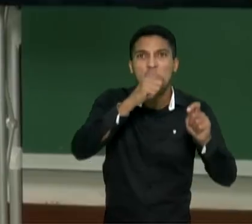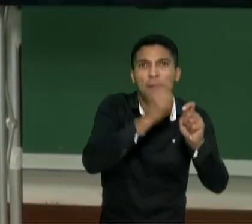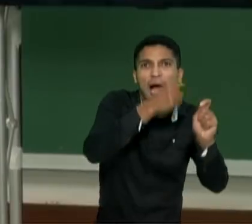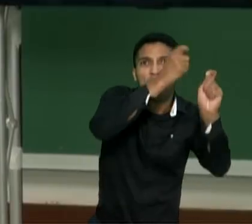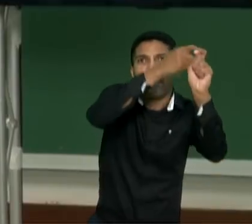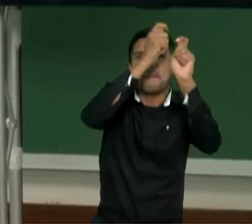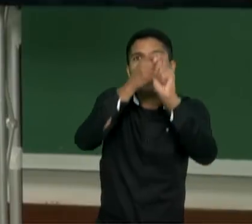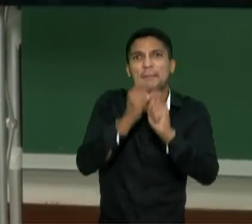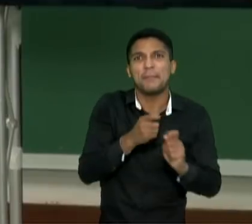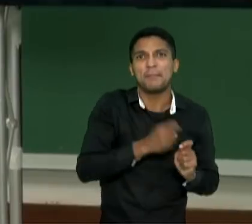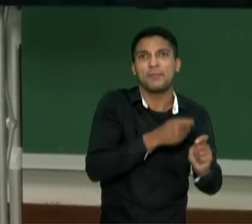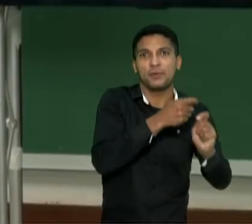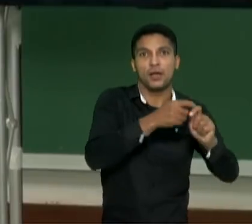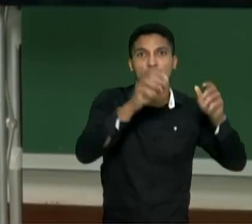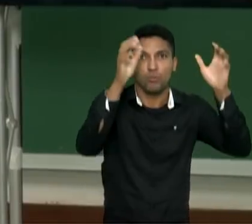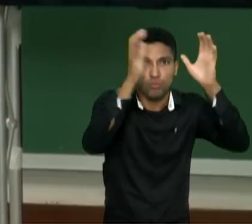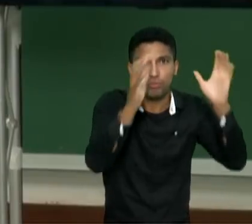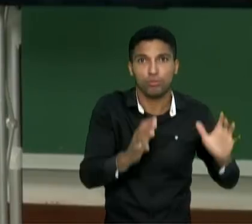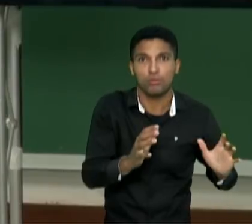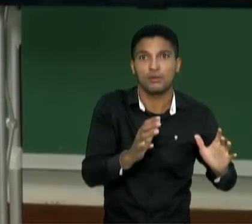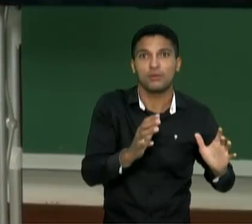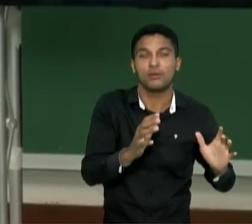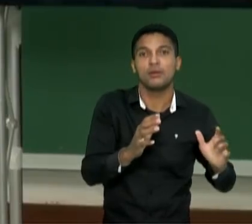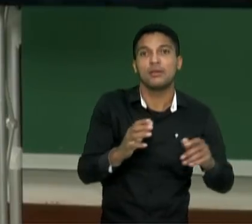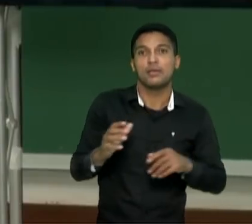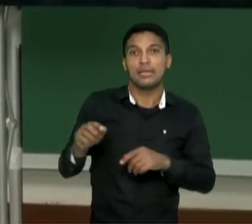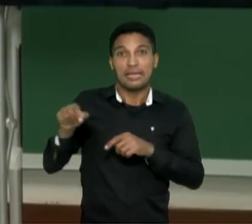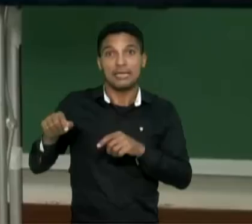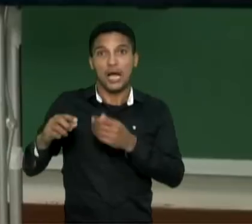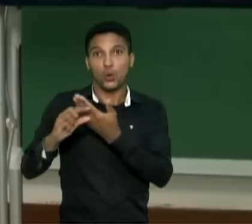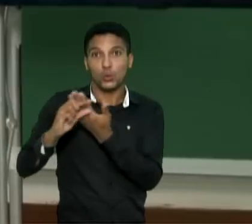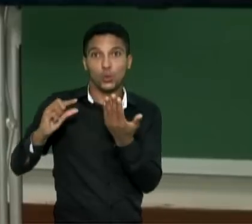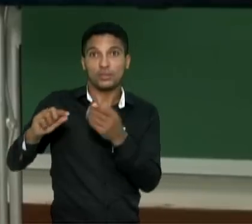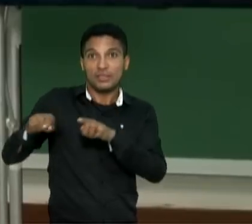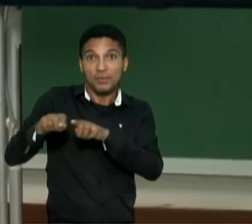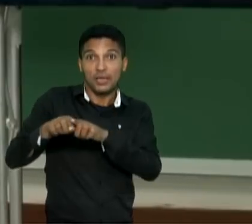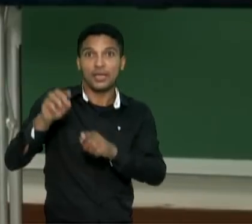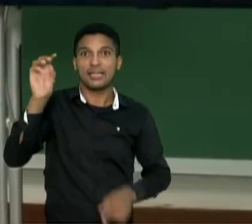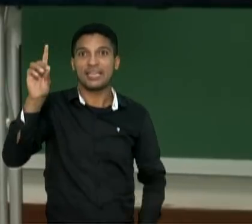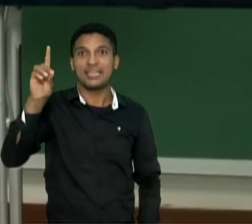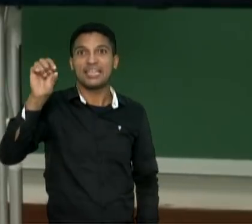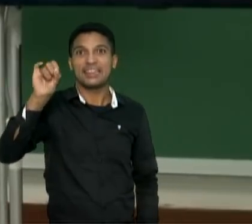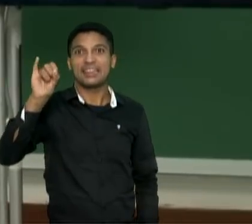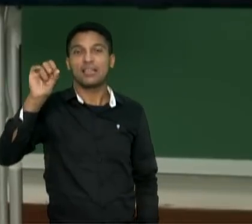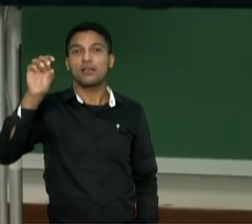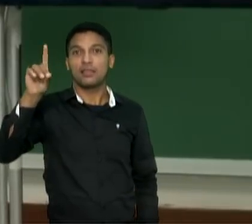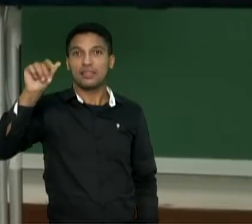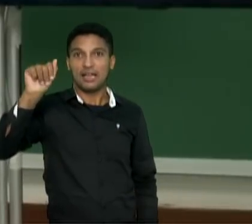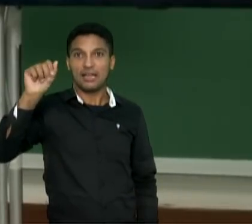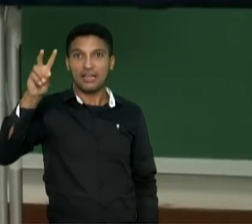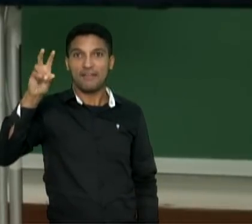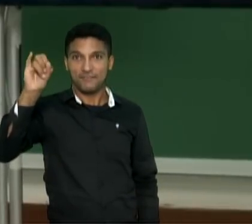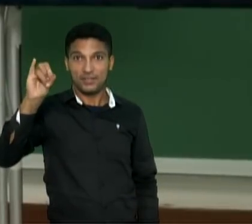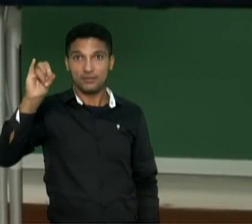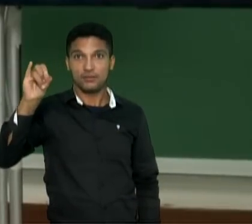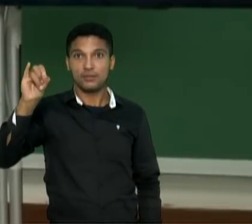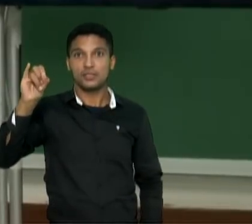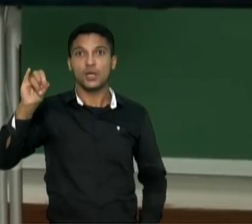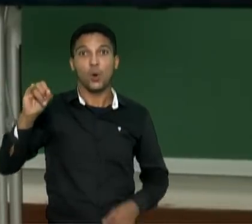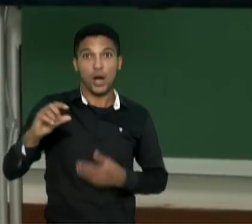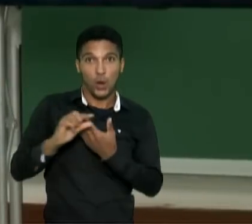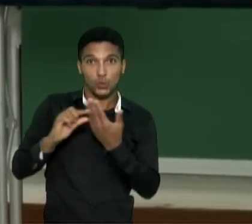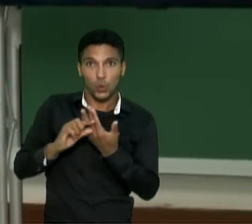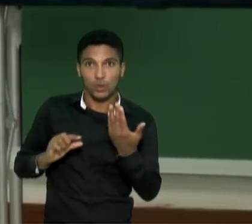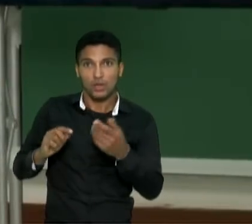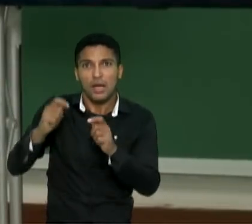e temas relacionados a temas bíblicos e também à mitologia grega. No caso, Davi é uma